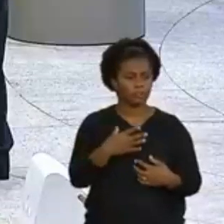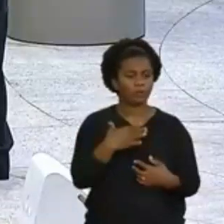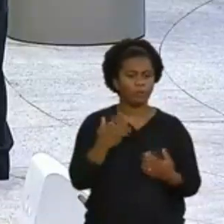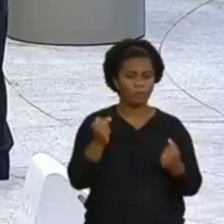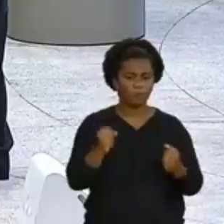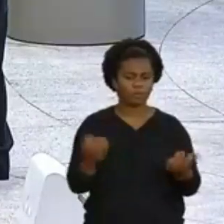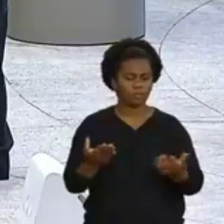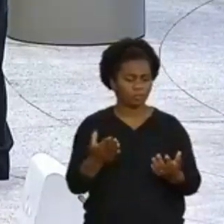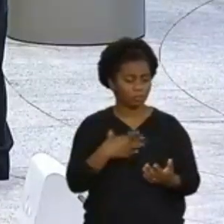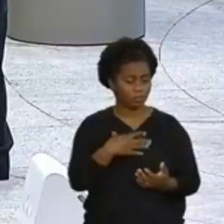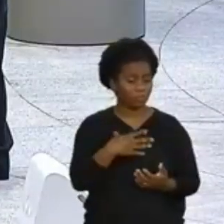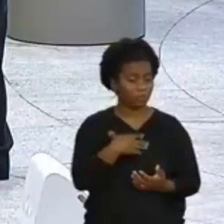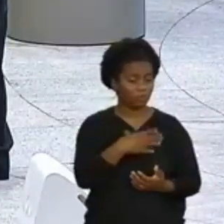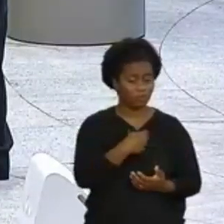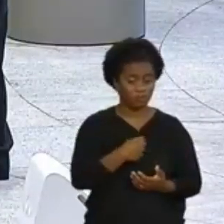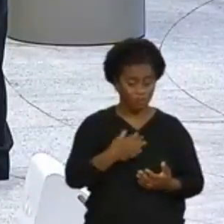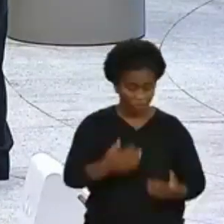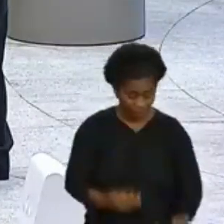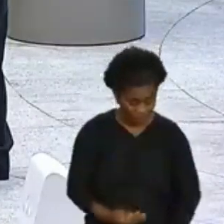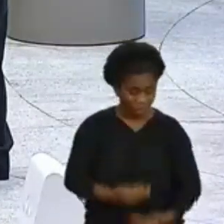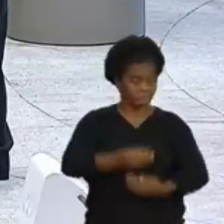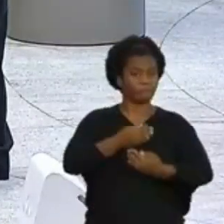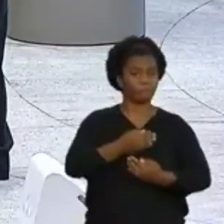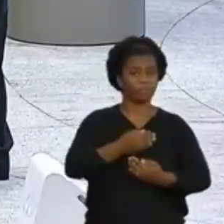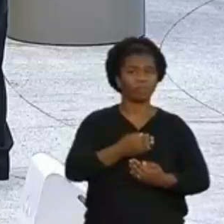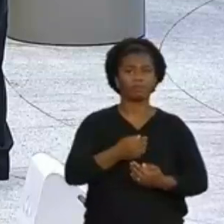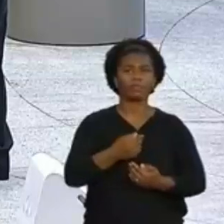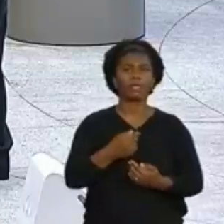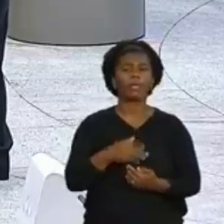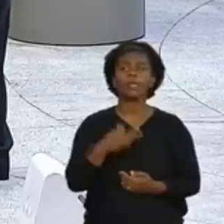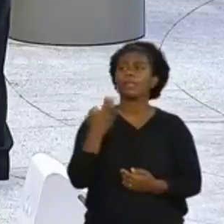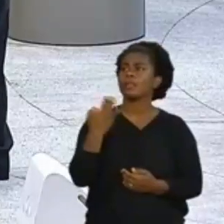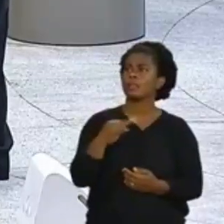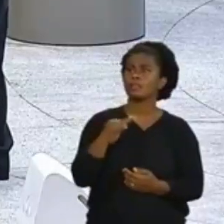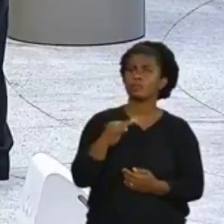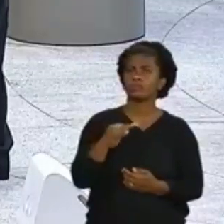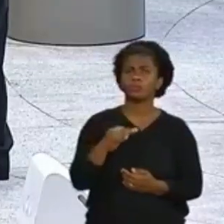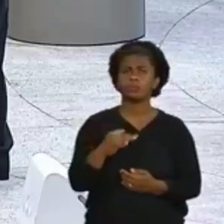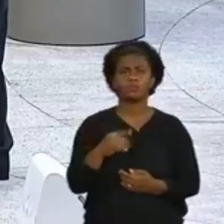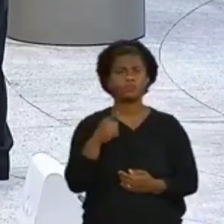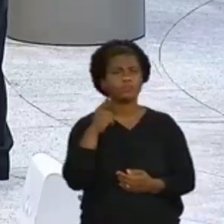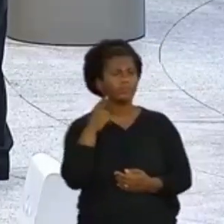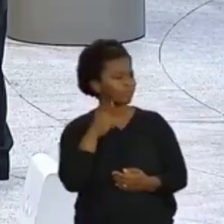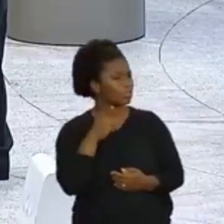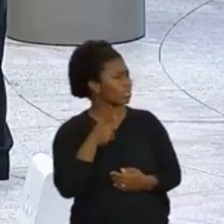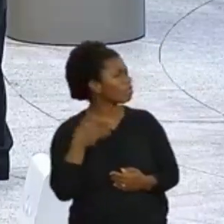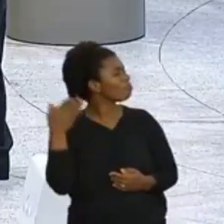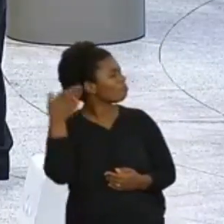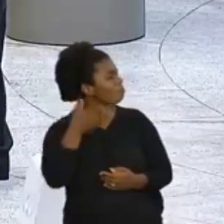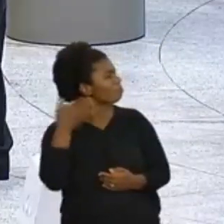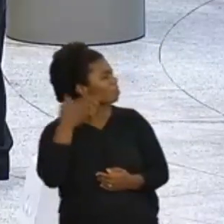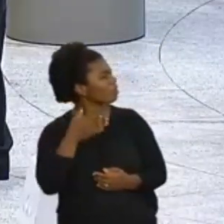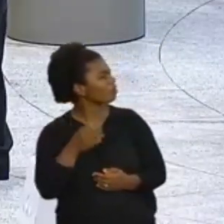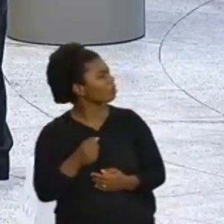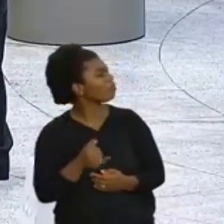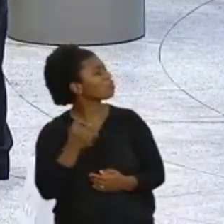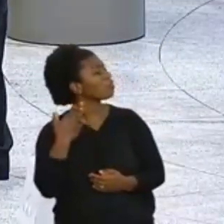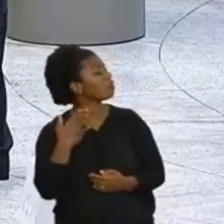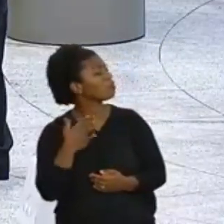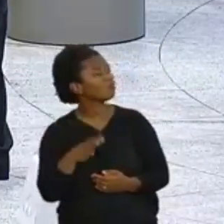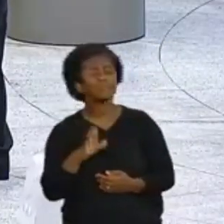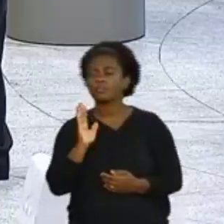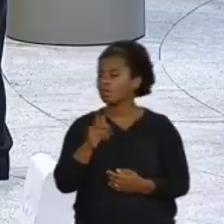Eram dores, eram sofrimentos que não cessavam nunca. Você está frequentando aqui há quanto tempo? Estou frequentando aqui há 2 meses.